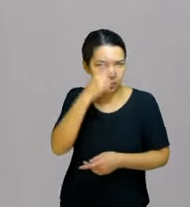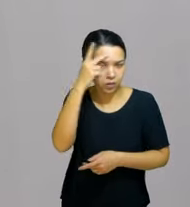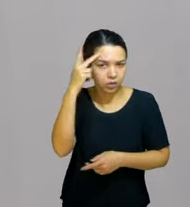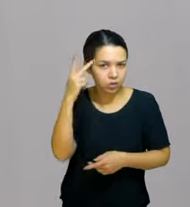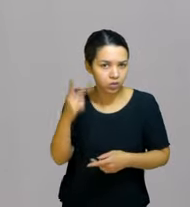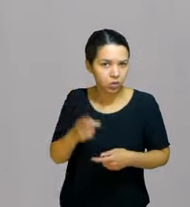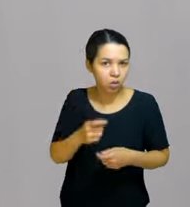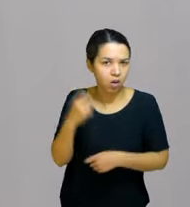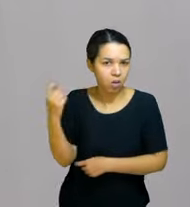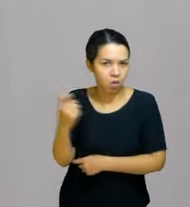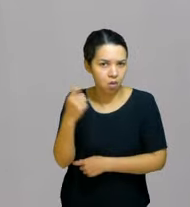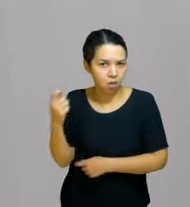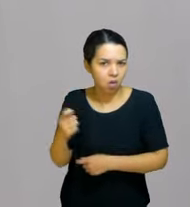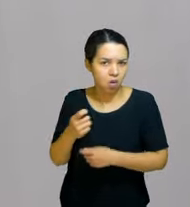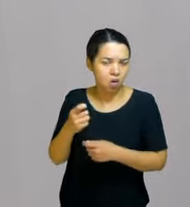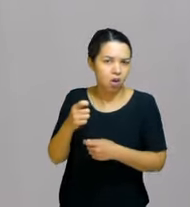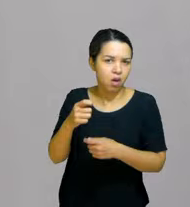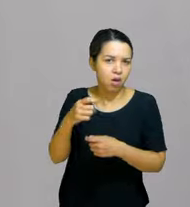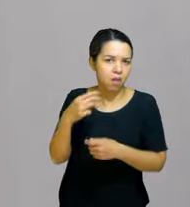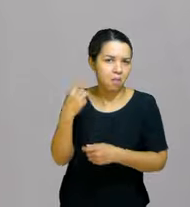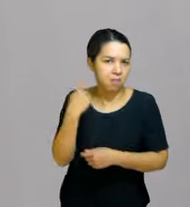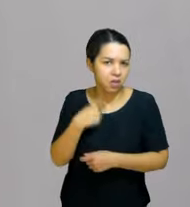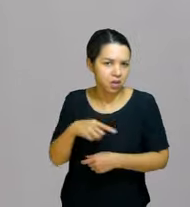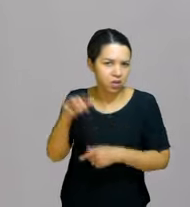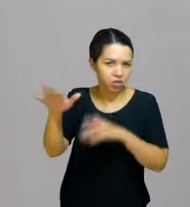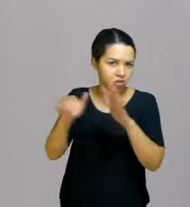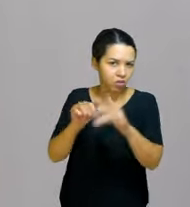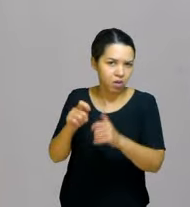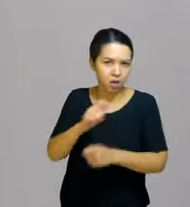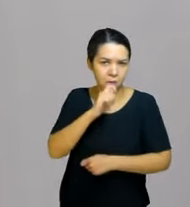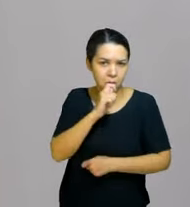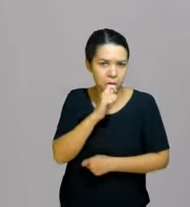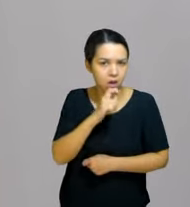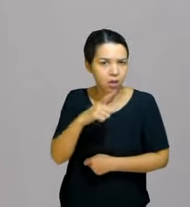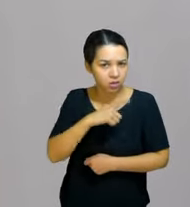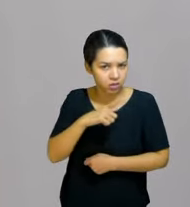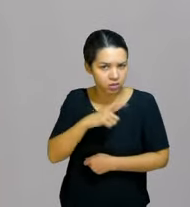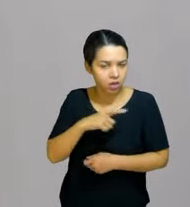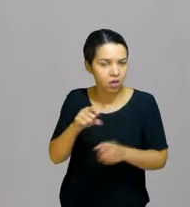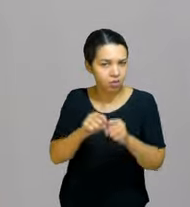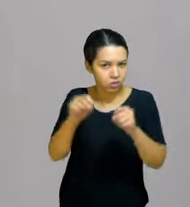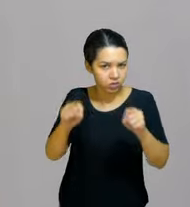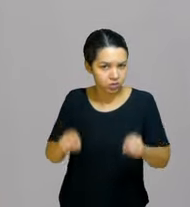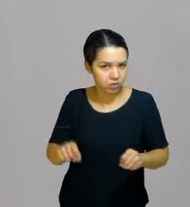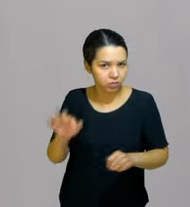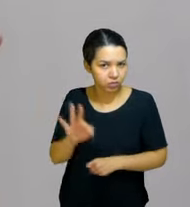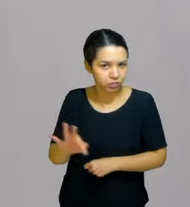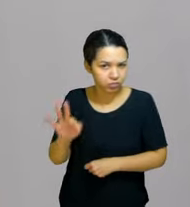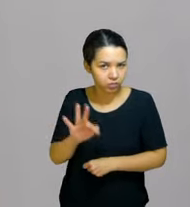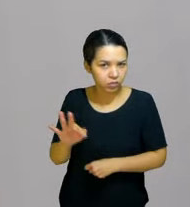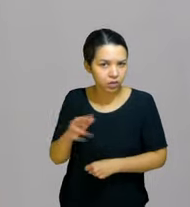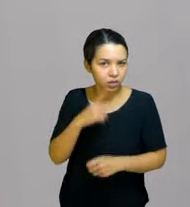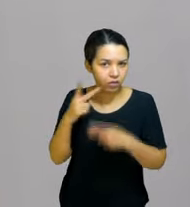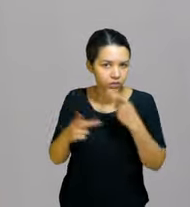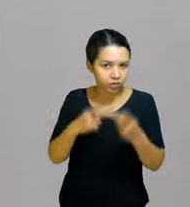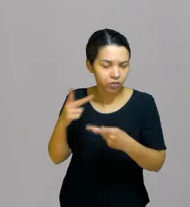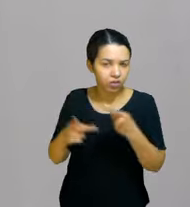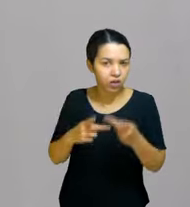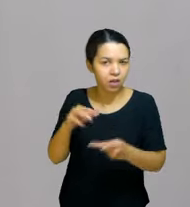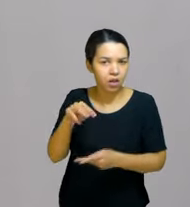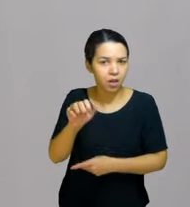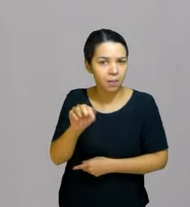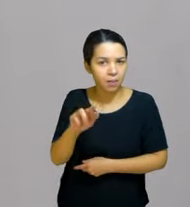Sul, no Paraná, em Minas. Mas só que existe um sistema federativo que foi chamado de máfia da